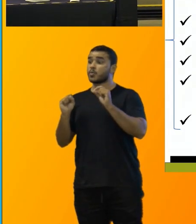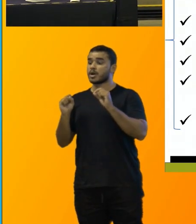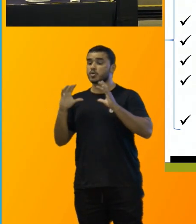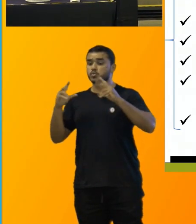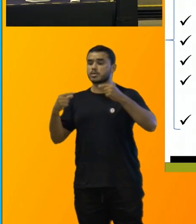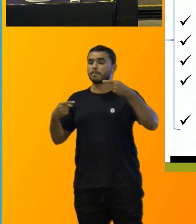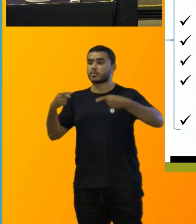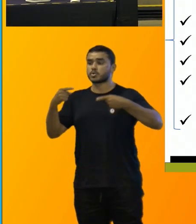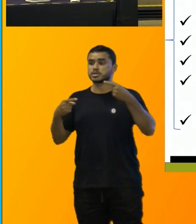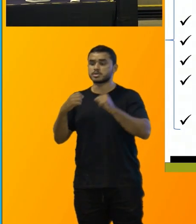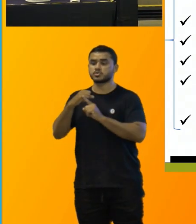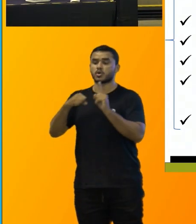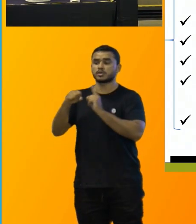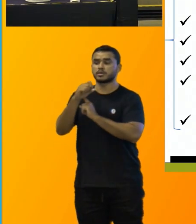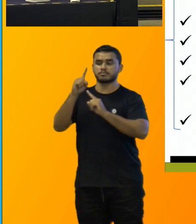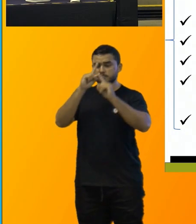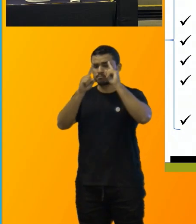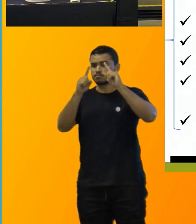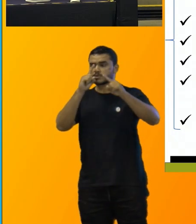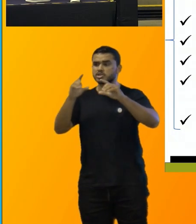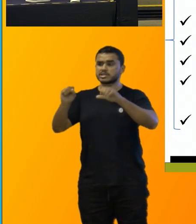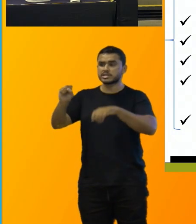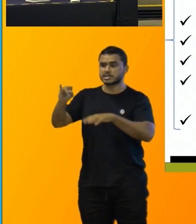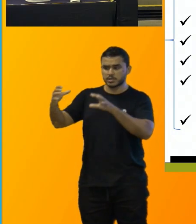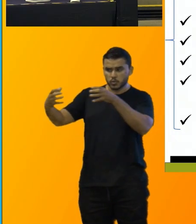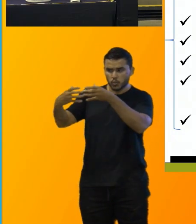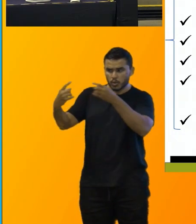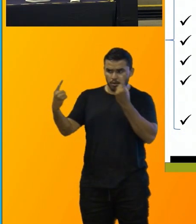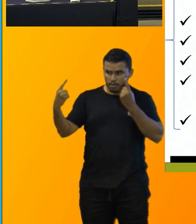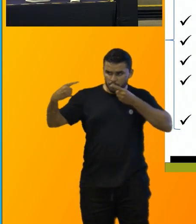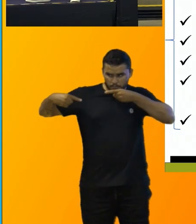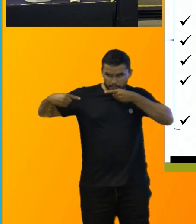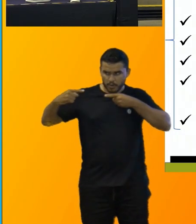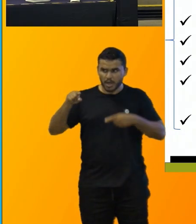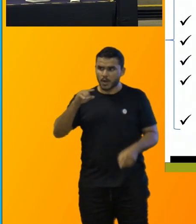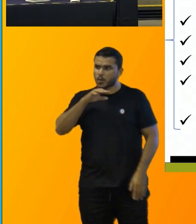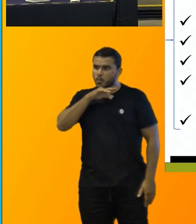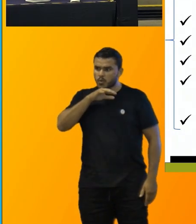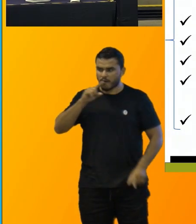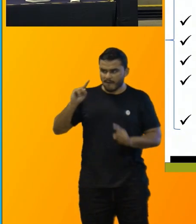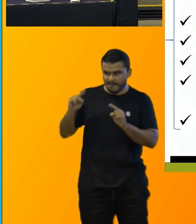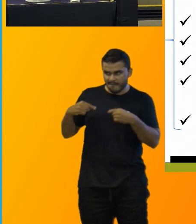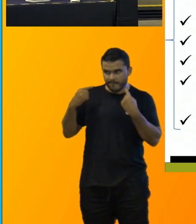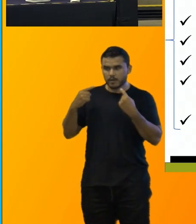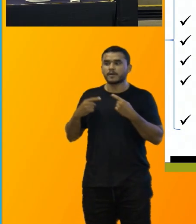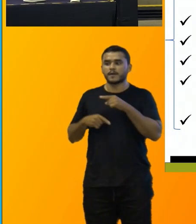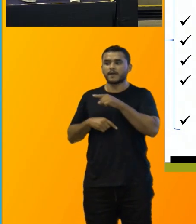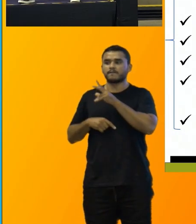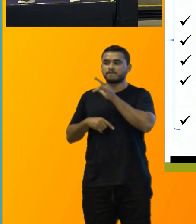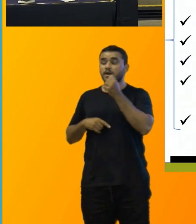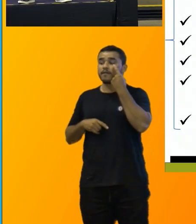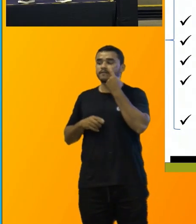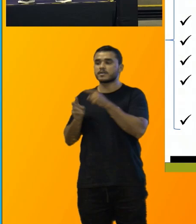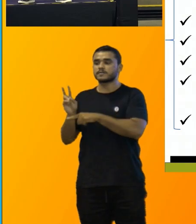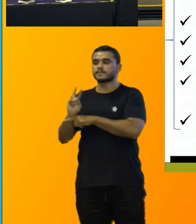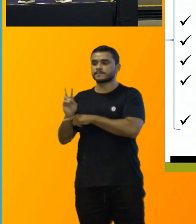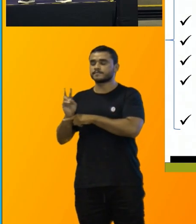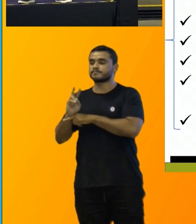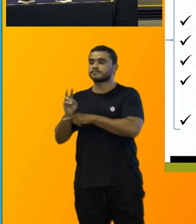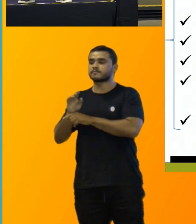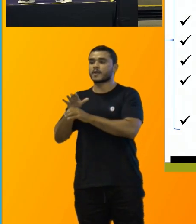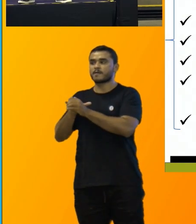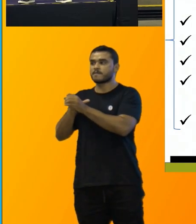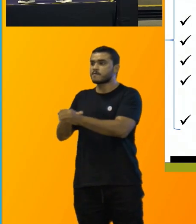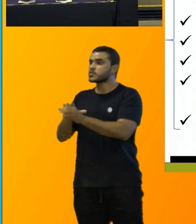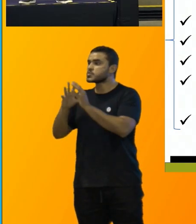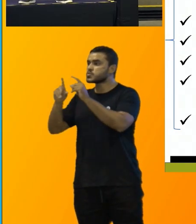o que é DOPS, Departamento de Ordem Política ou Pública, tanto faz, e Social. E se aquela repressão